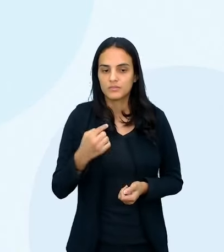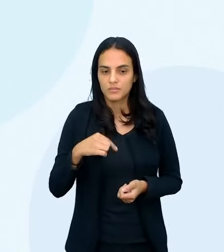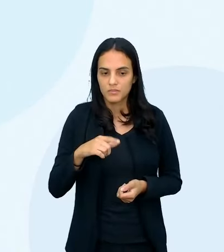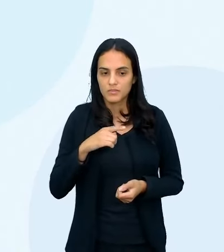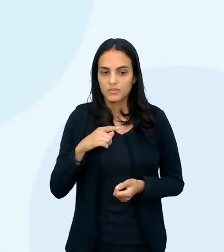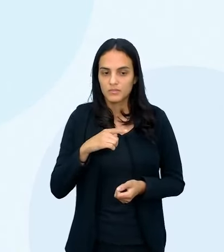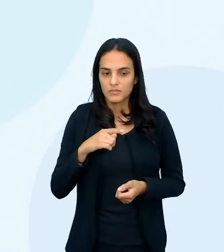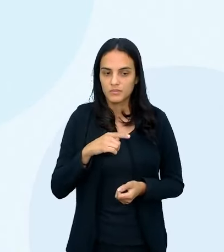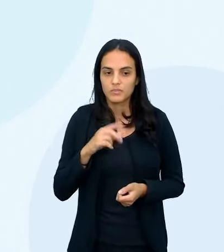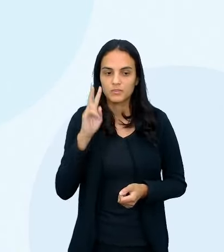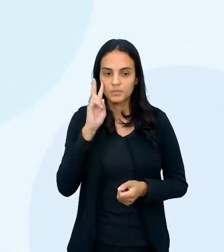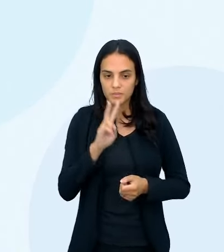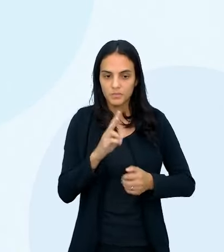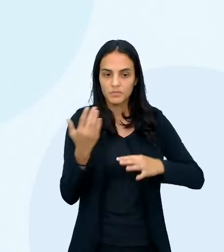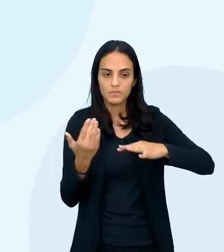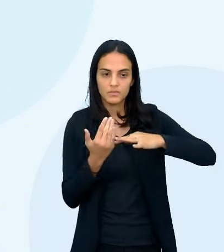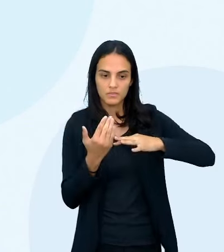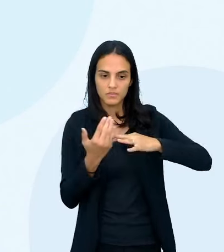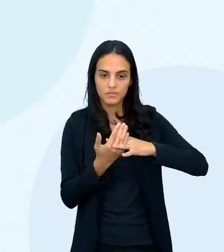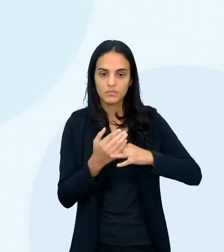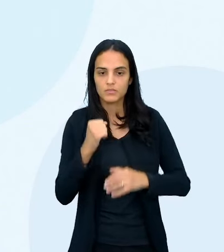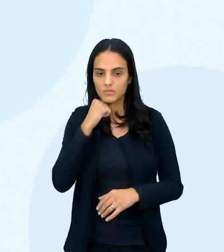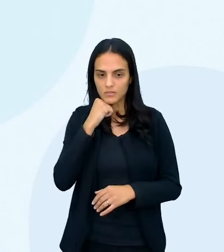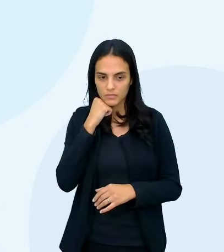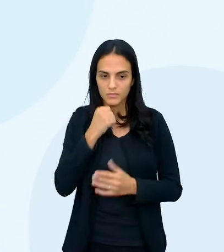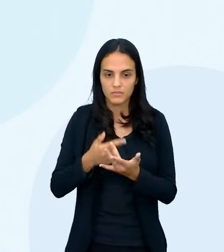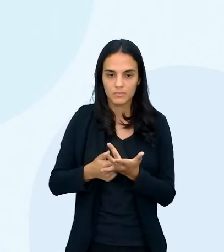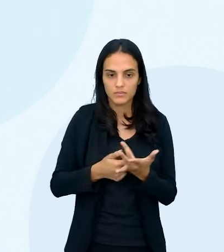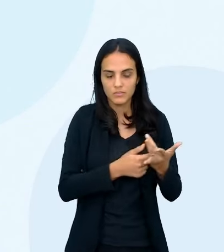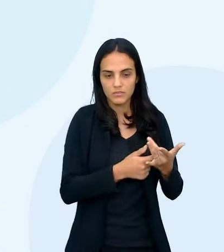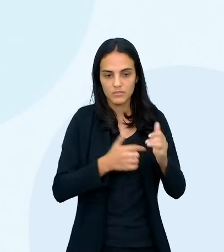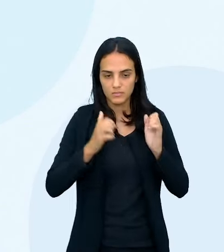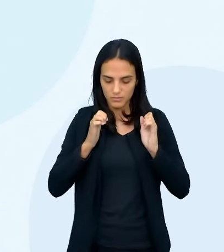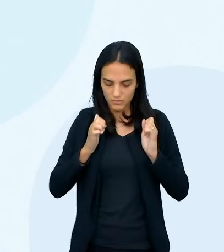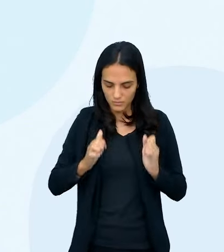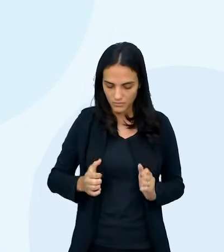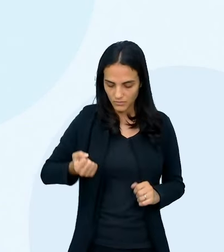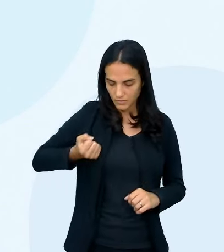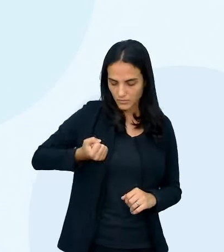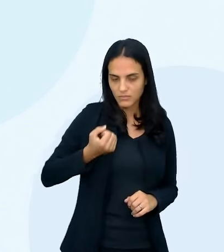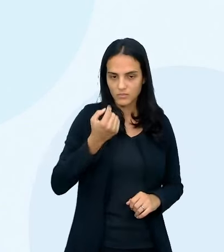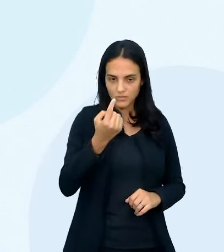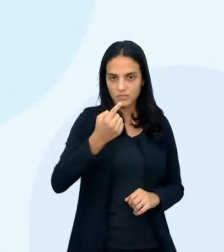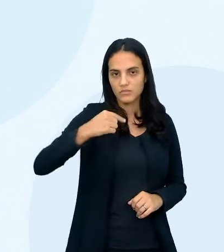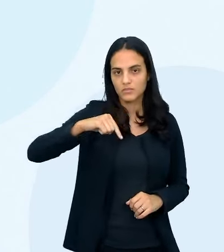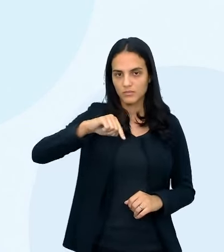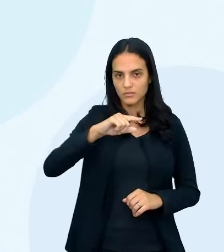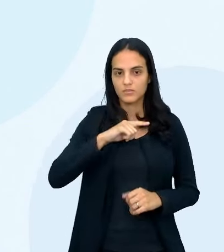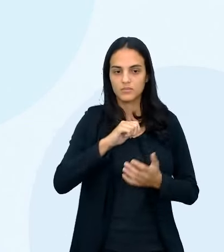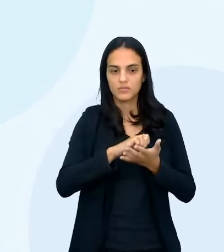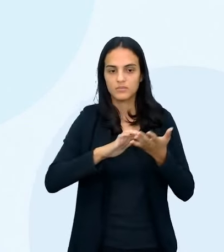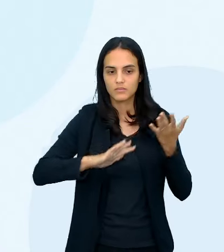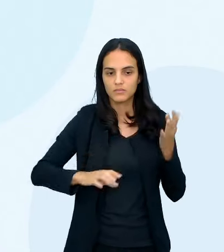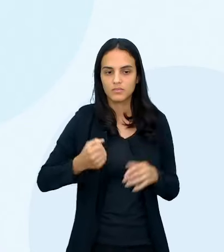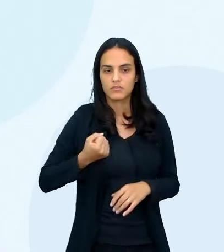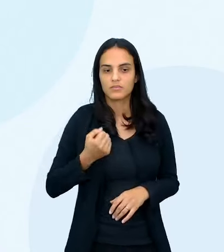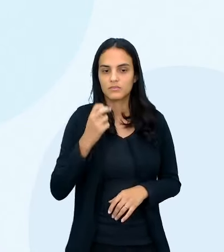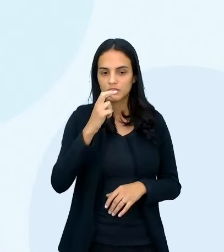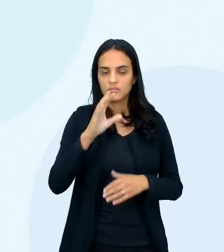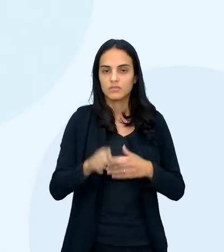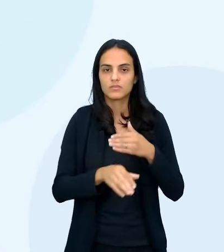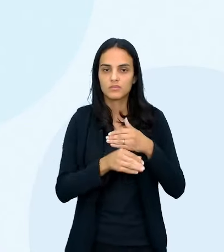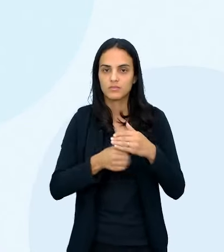quê? No de olho da integração, em Ciências, Tecnologia e Ética, que é o componente 1, a gente, na atividade 5 do